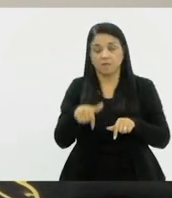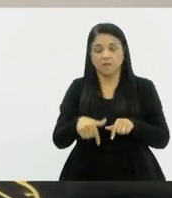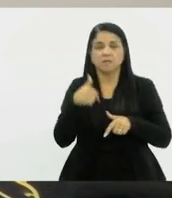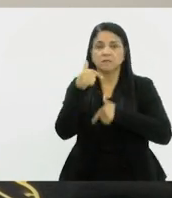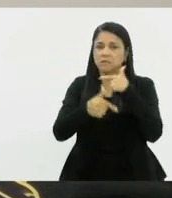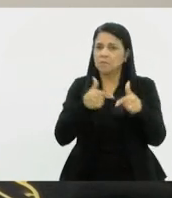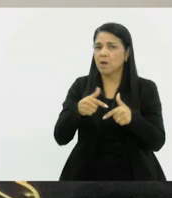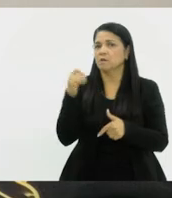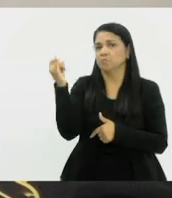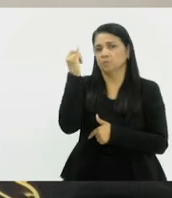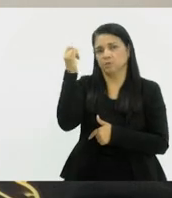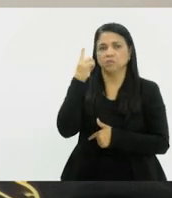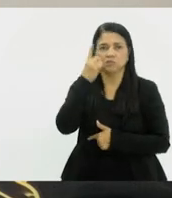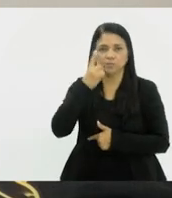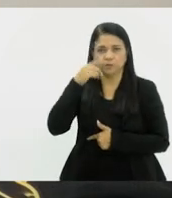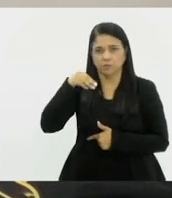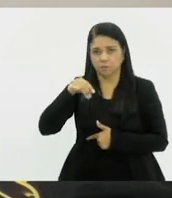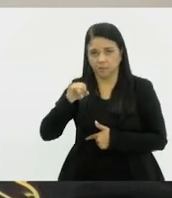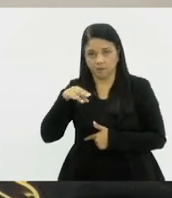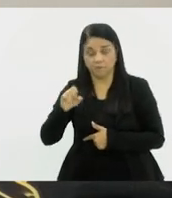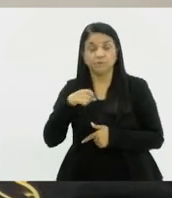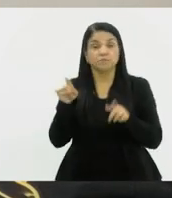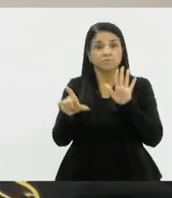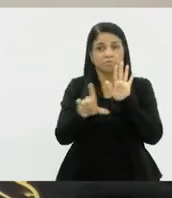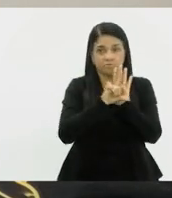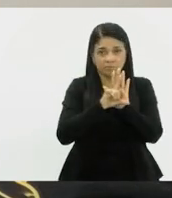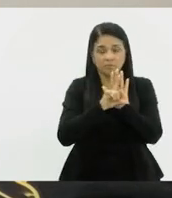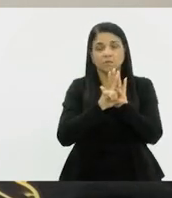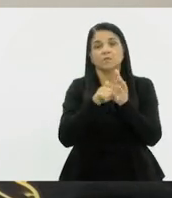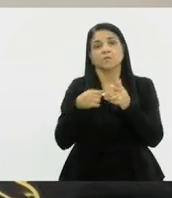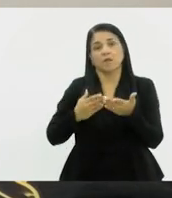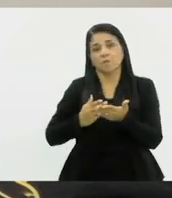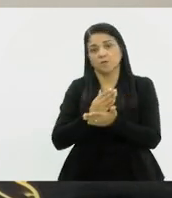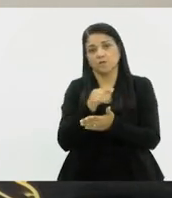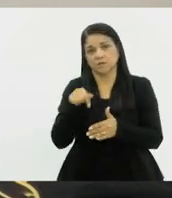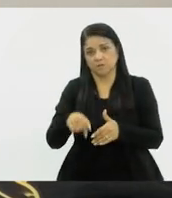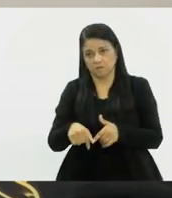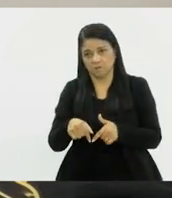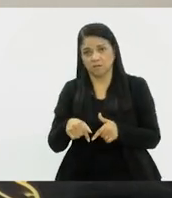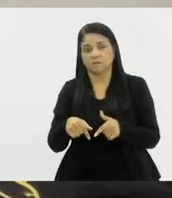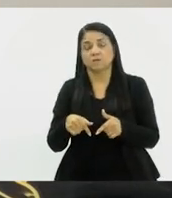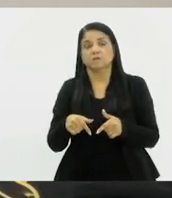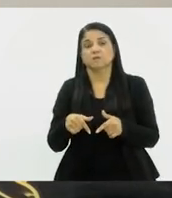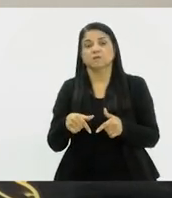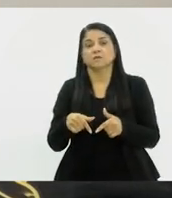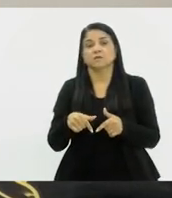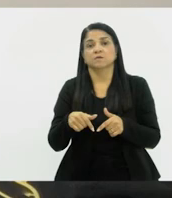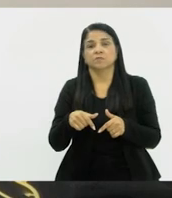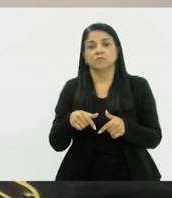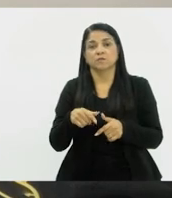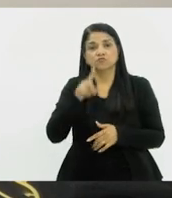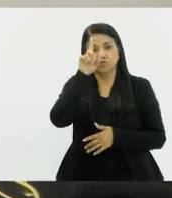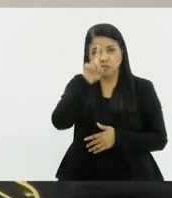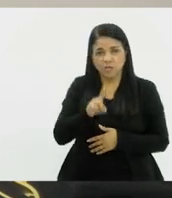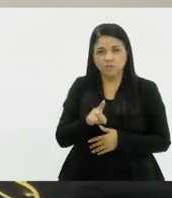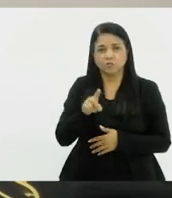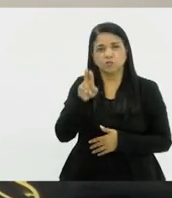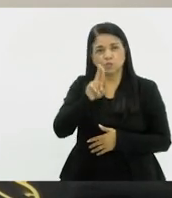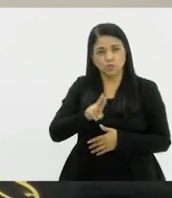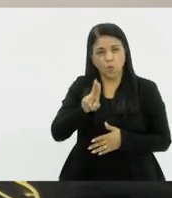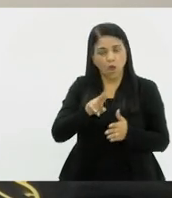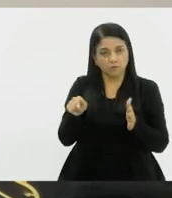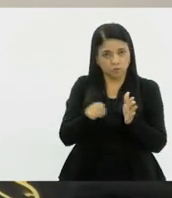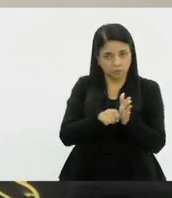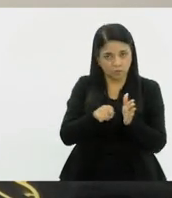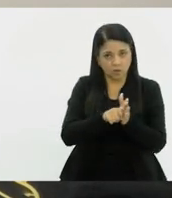na na casa e essa e esse e essa lei também que foi aprovada aqui na casa em relação aos direitos dos usuários porque a